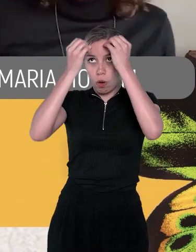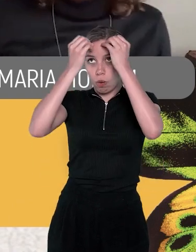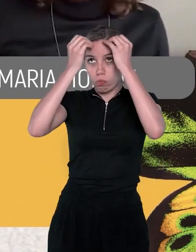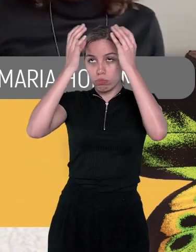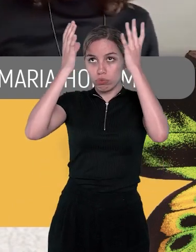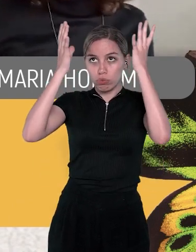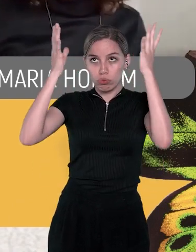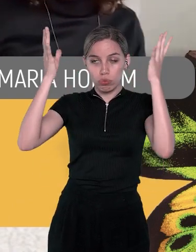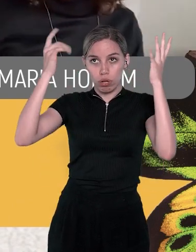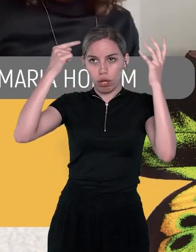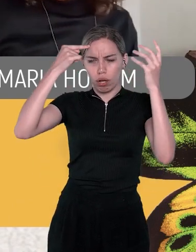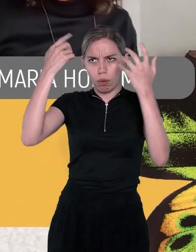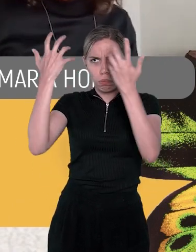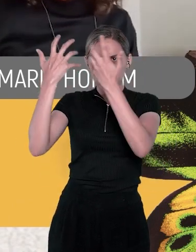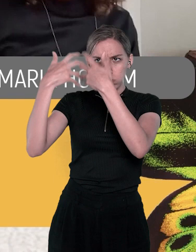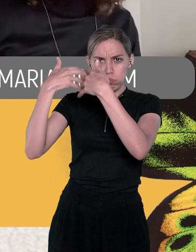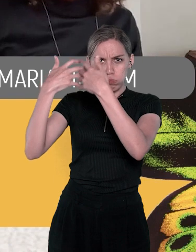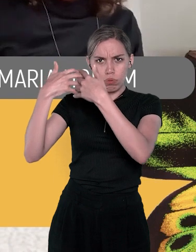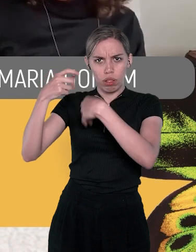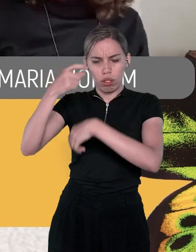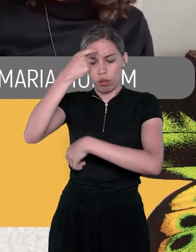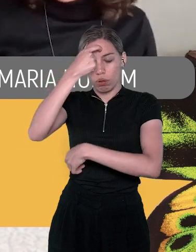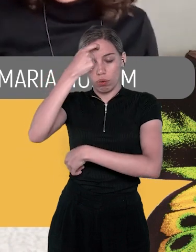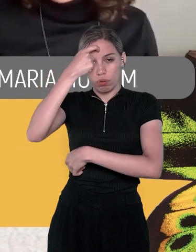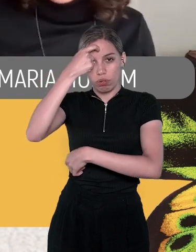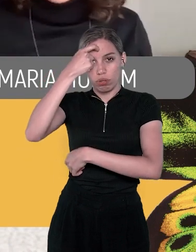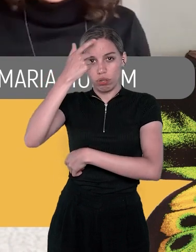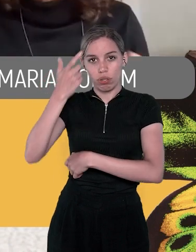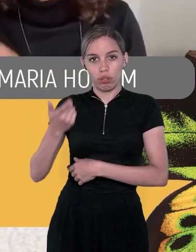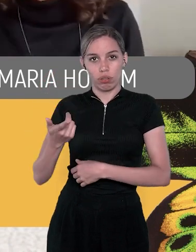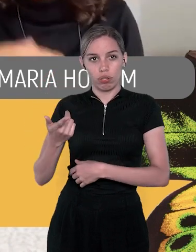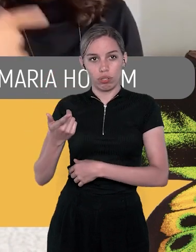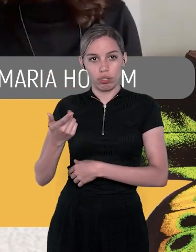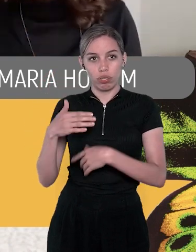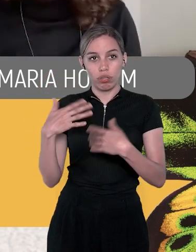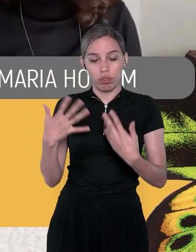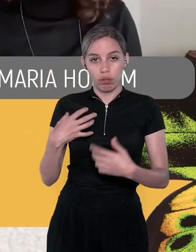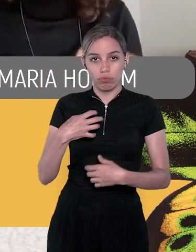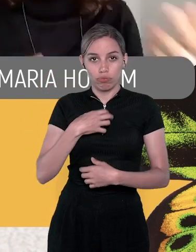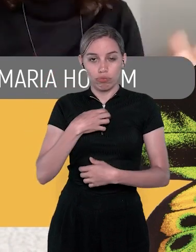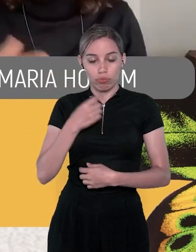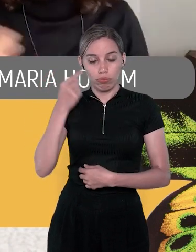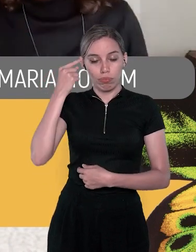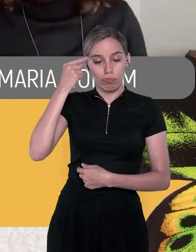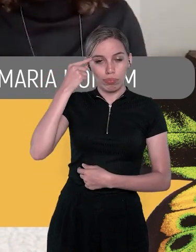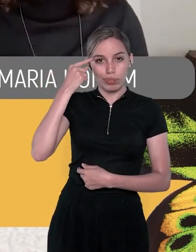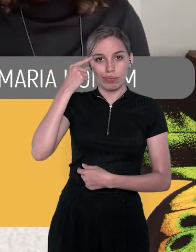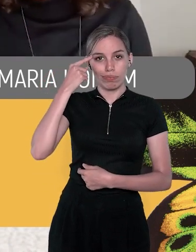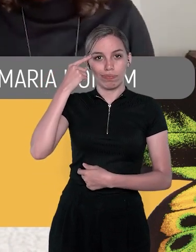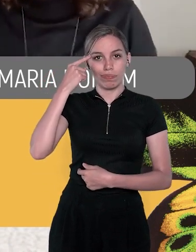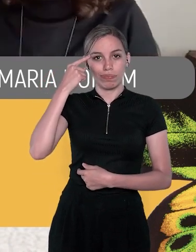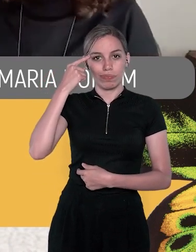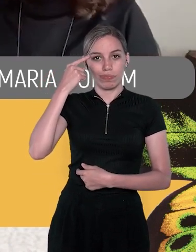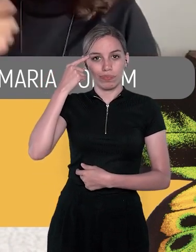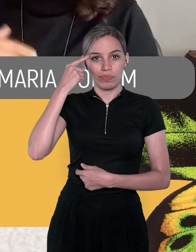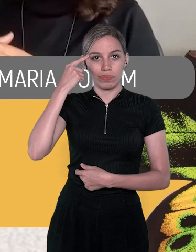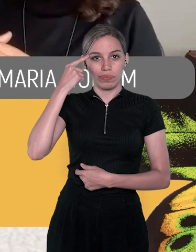explode o sujeito moderno, racional, consciente e, portanto, suas formas de